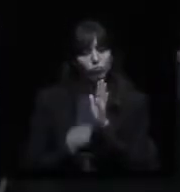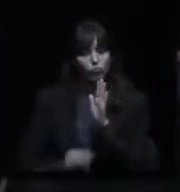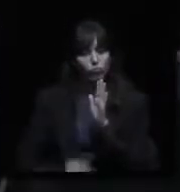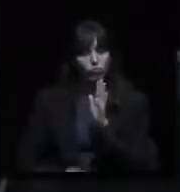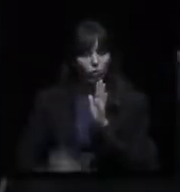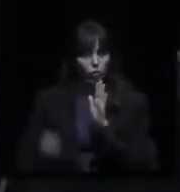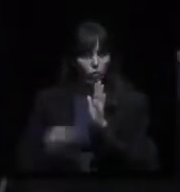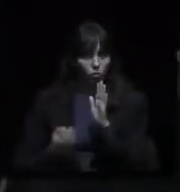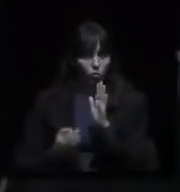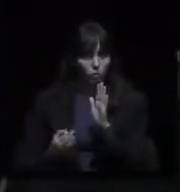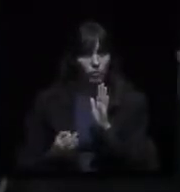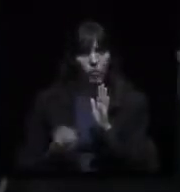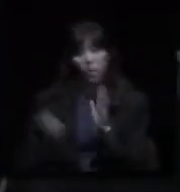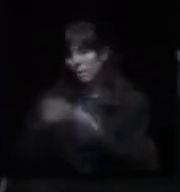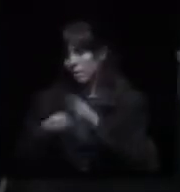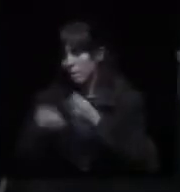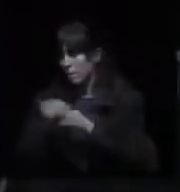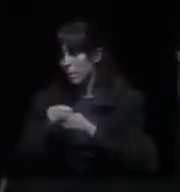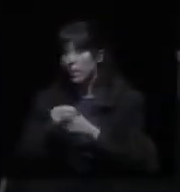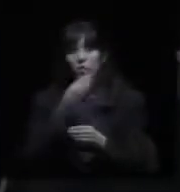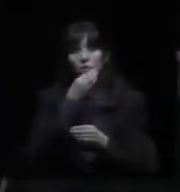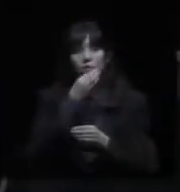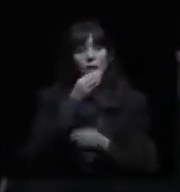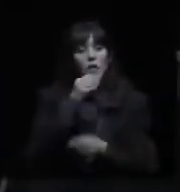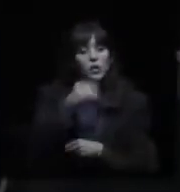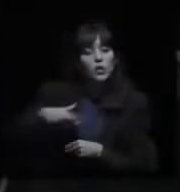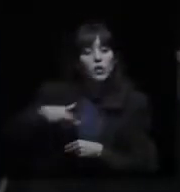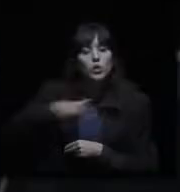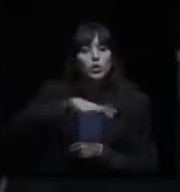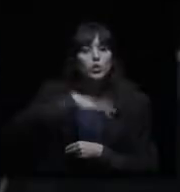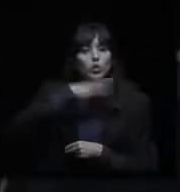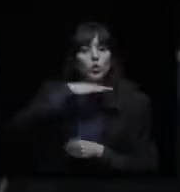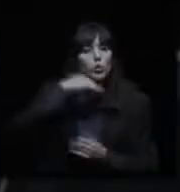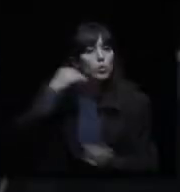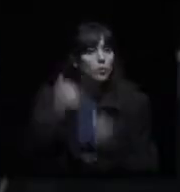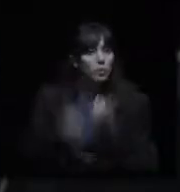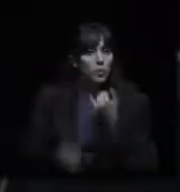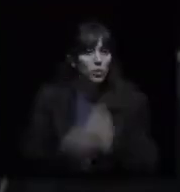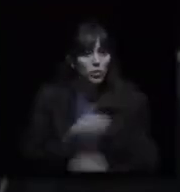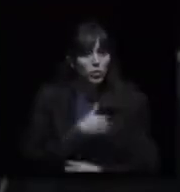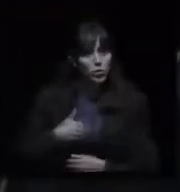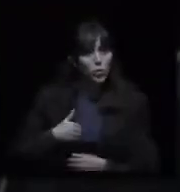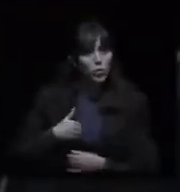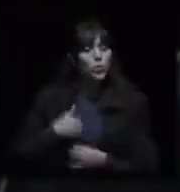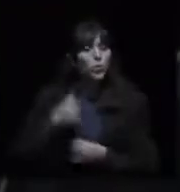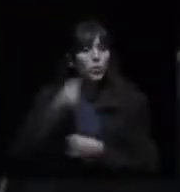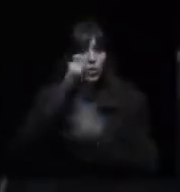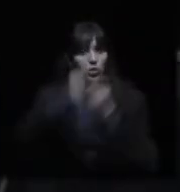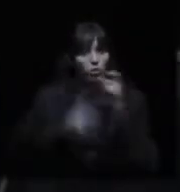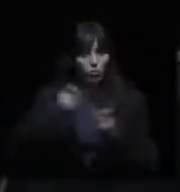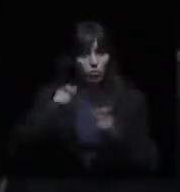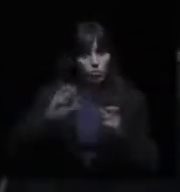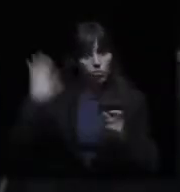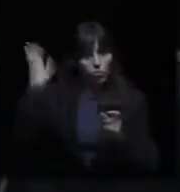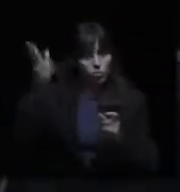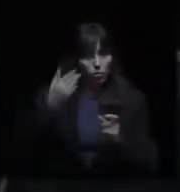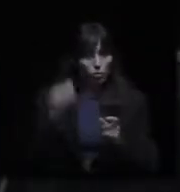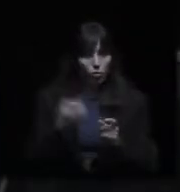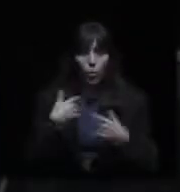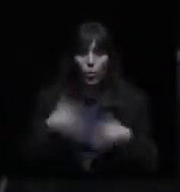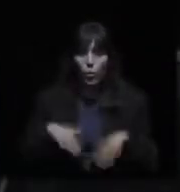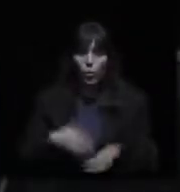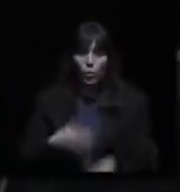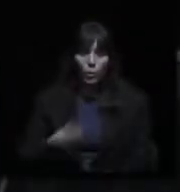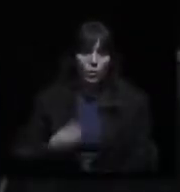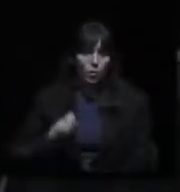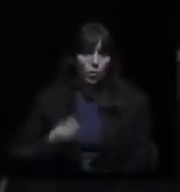não existe uma única palavra para a contaminação dos solos, um perigo para a saúde pública e o ambiente, o que consideramos extremamente preocupante,